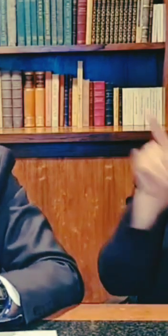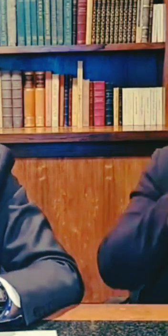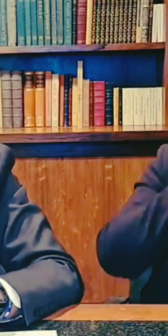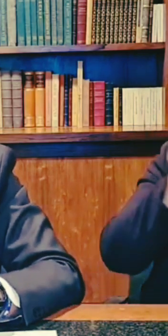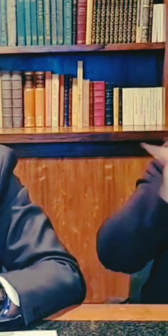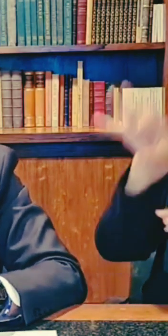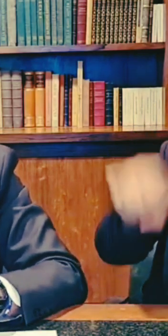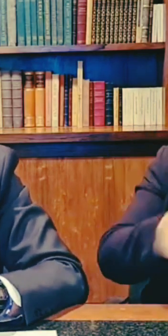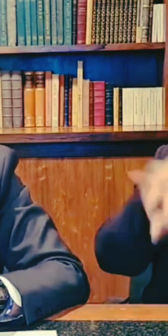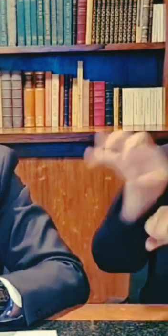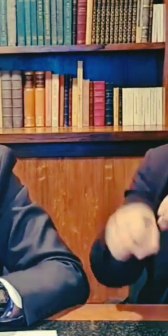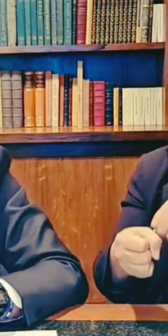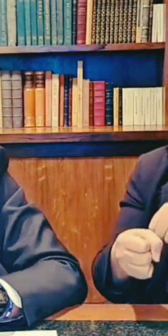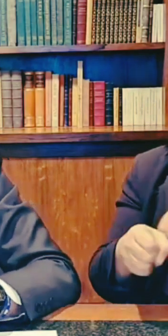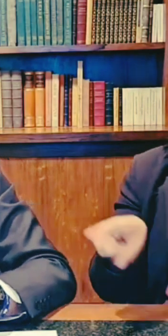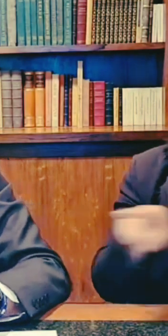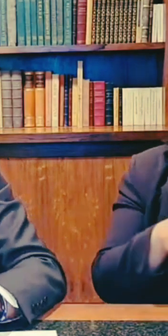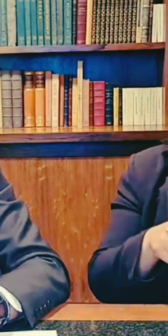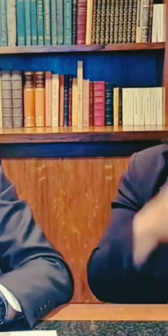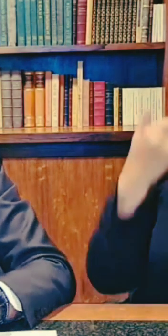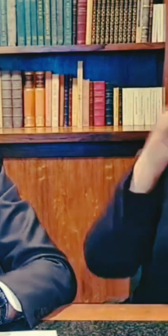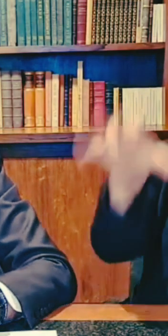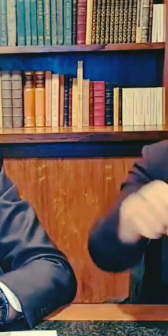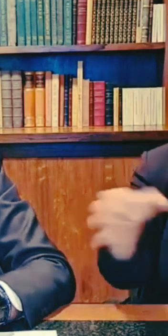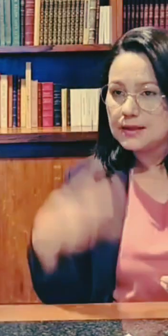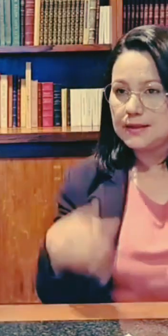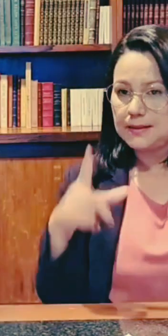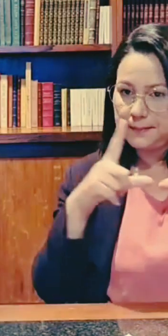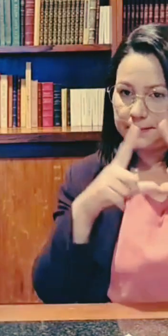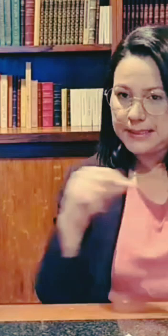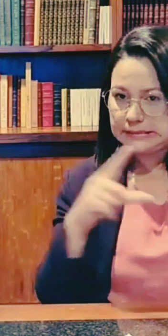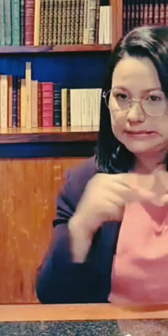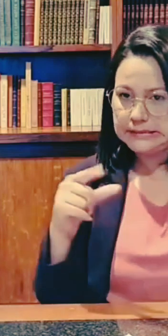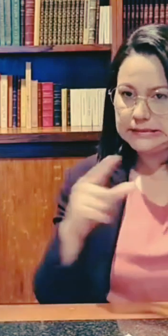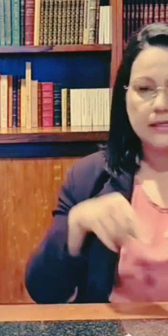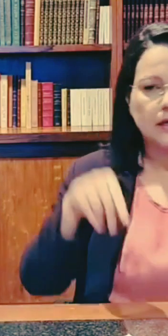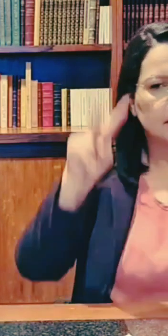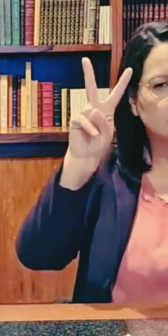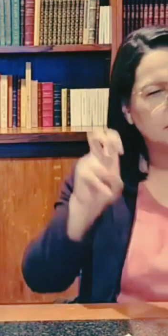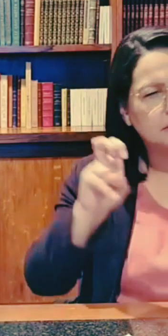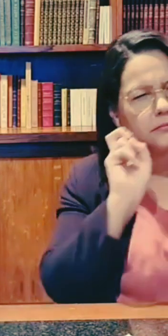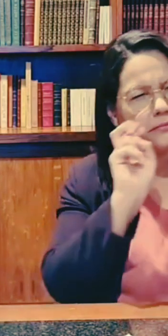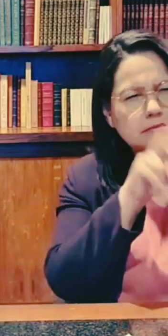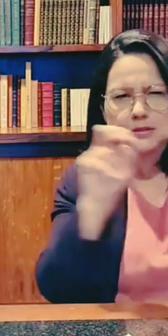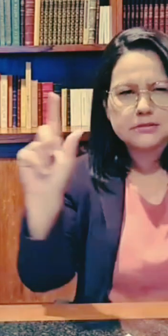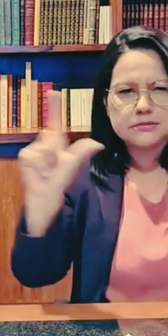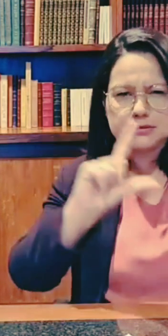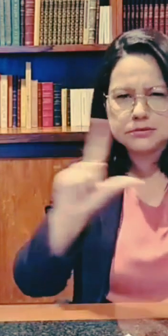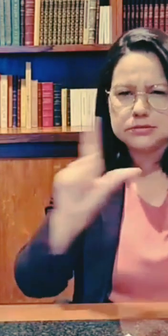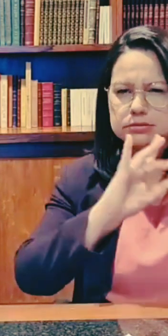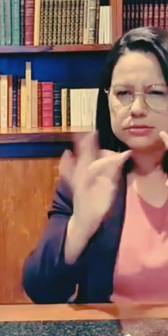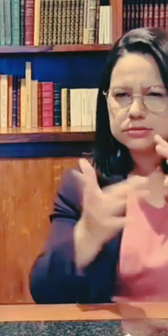tumultos envolvendo a instabilidade institucional. Primeira mão, a questão da.